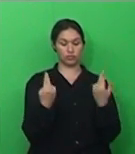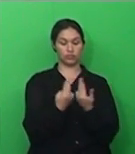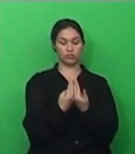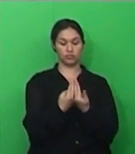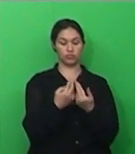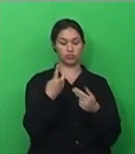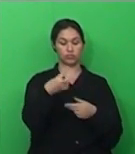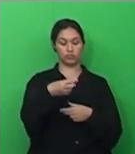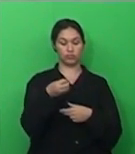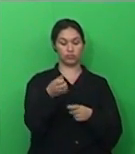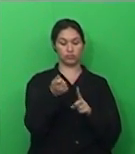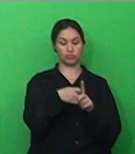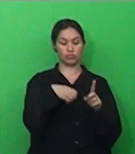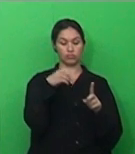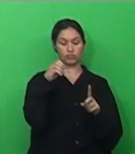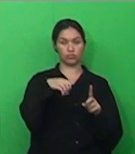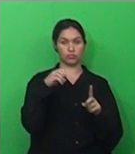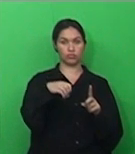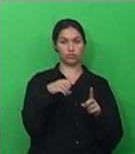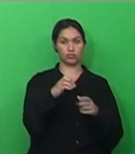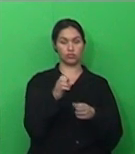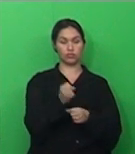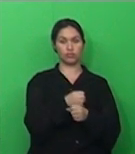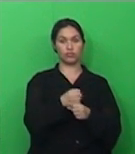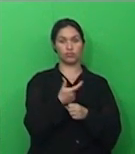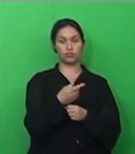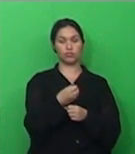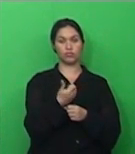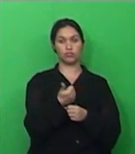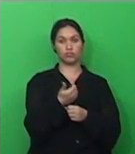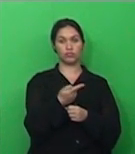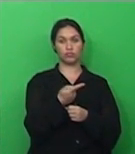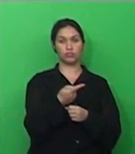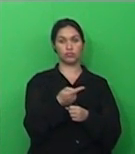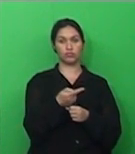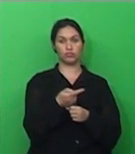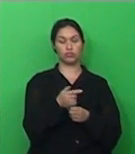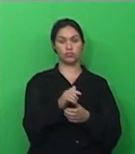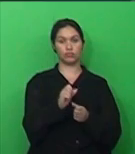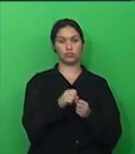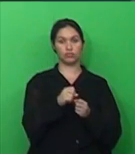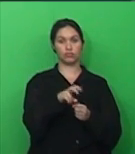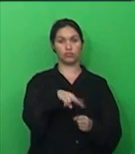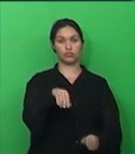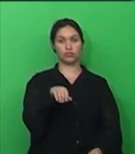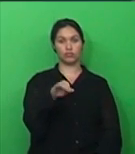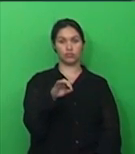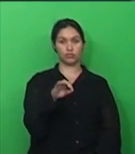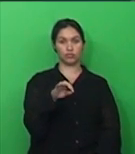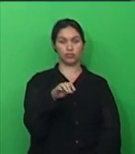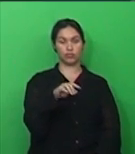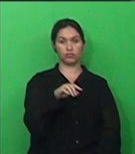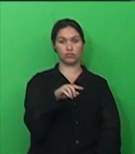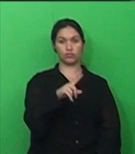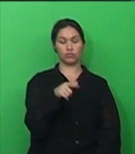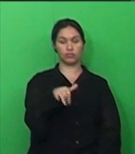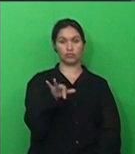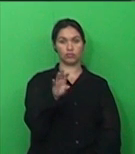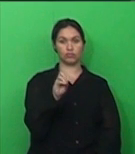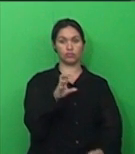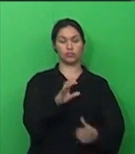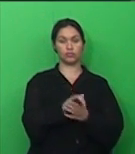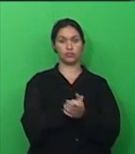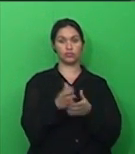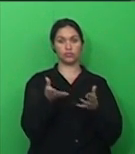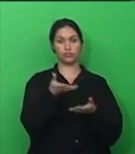outubro de 2017. Autor, vereador Zairo Casagrande, PSD. A moção está em discussão.